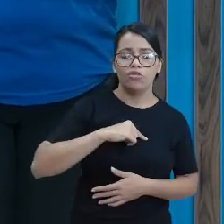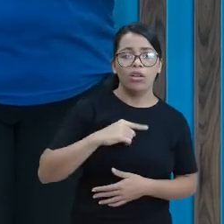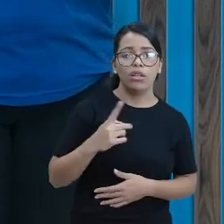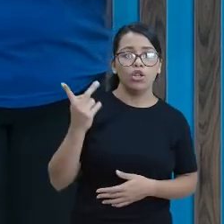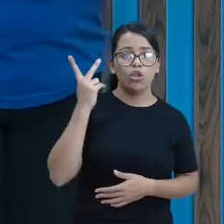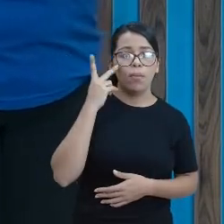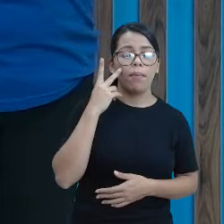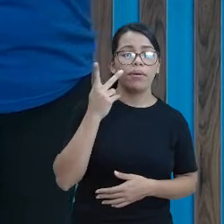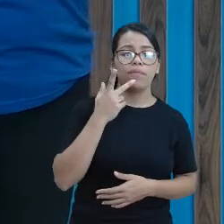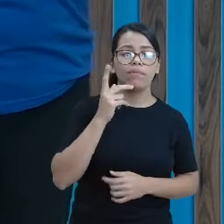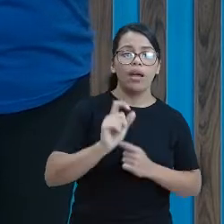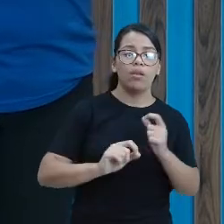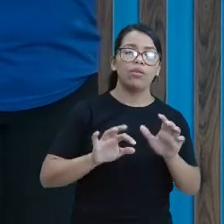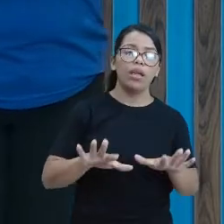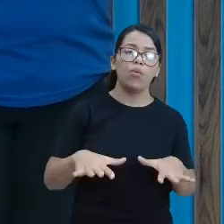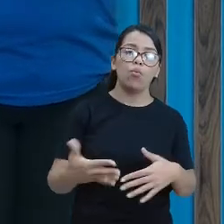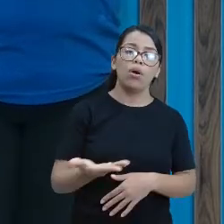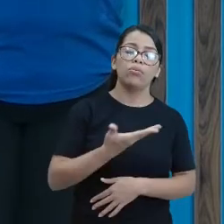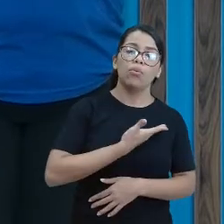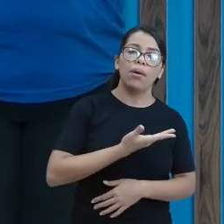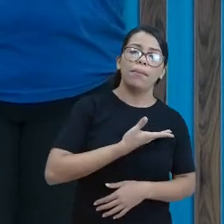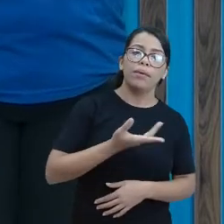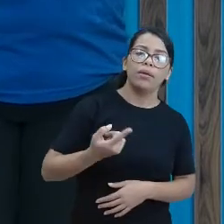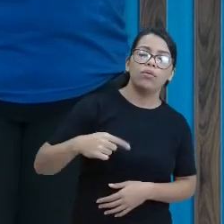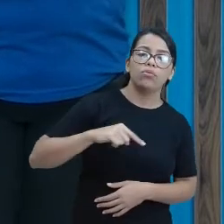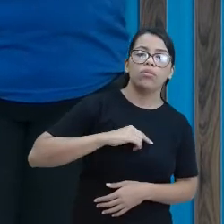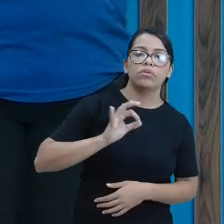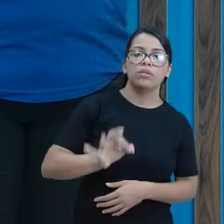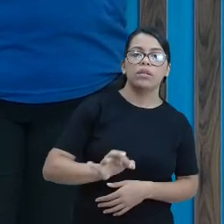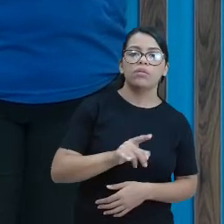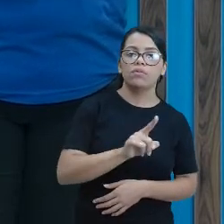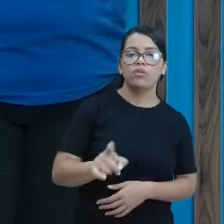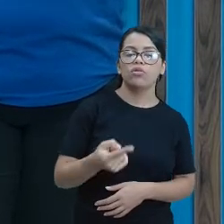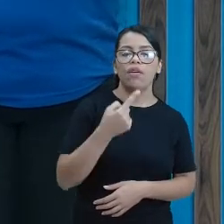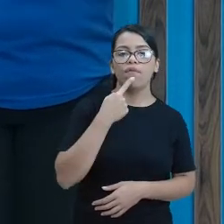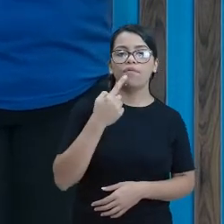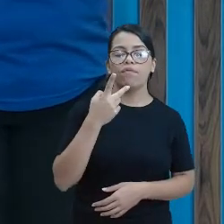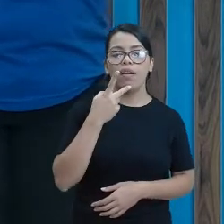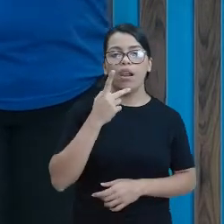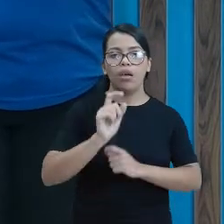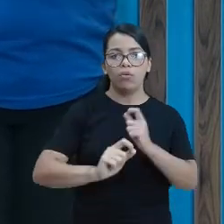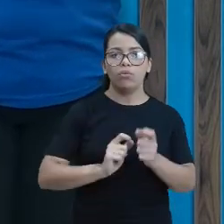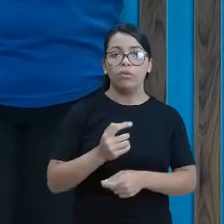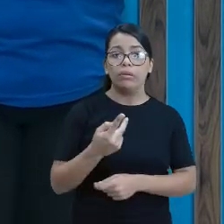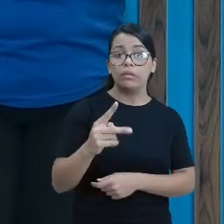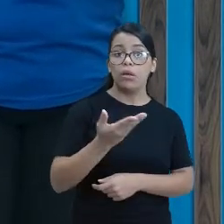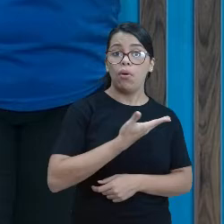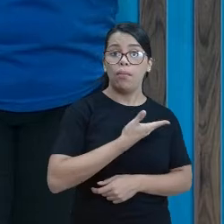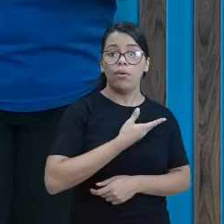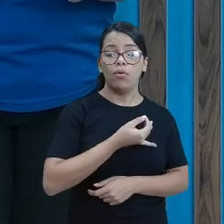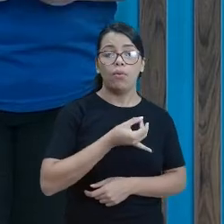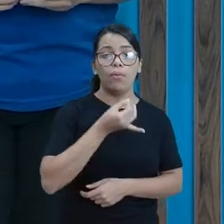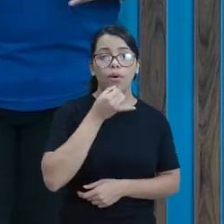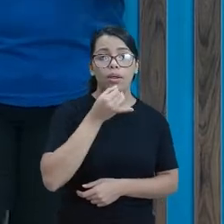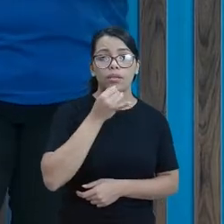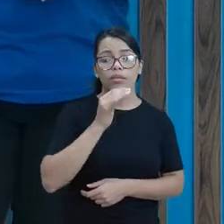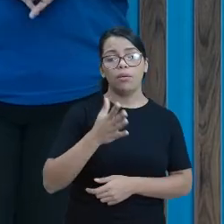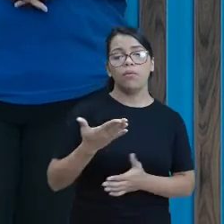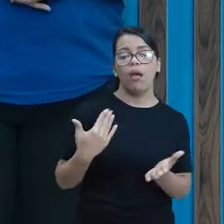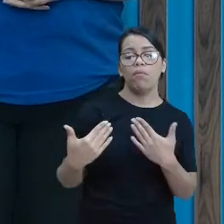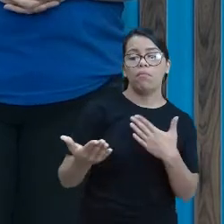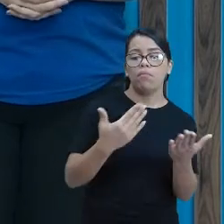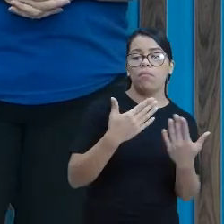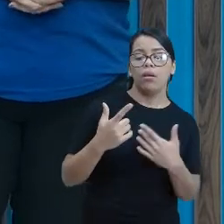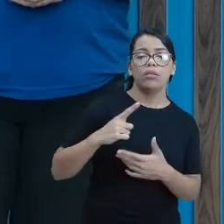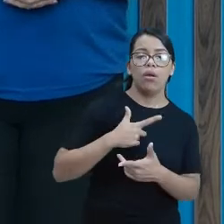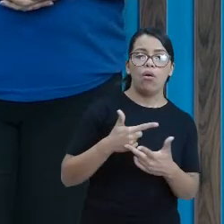seguinte... Quando um colega nosso, né, eu tenho certeza que vocês já falaram isso, um amigo de vocês está conversando, ele diz uma coisa estranha, vocês olham para ele